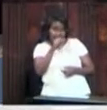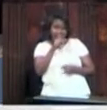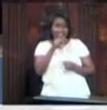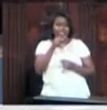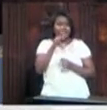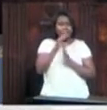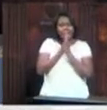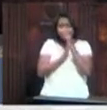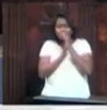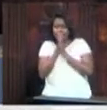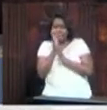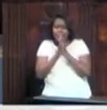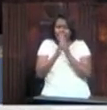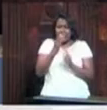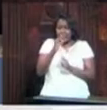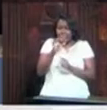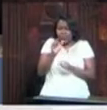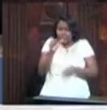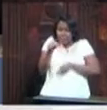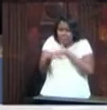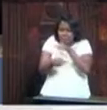interessados em privatizar a SEDAI,